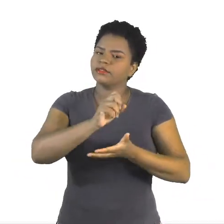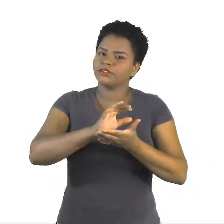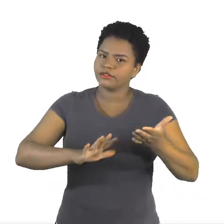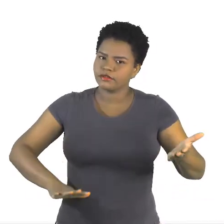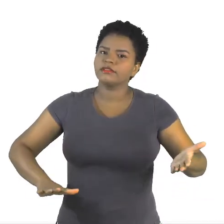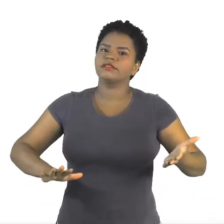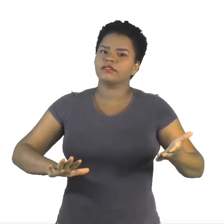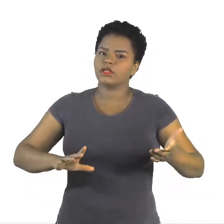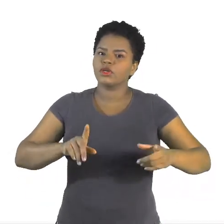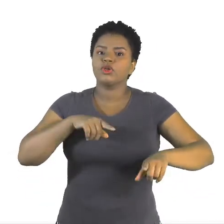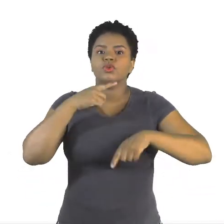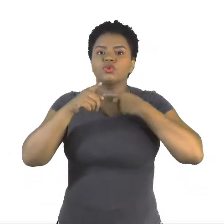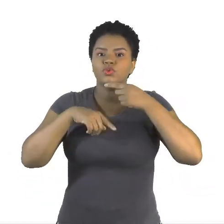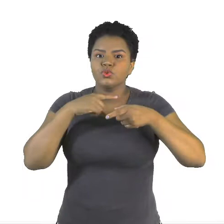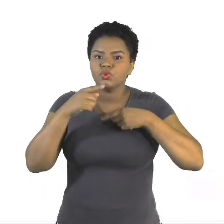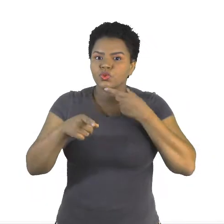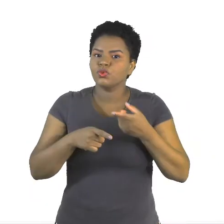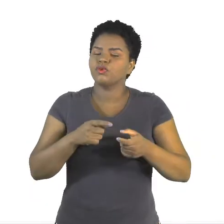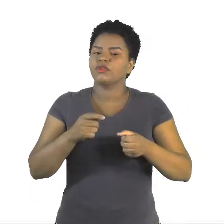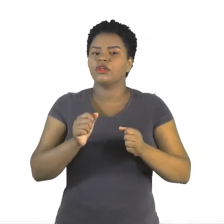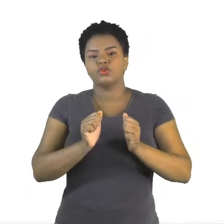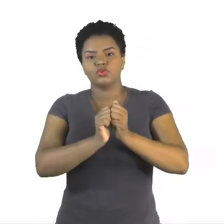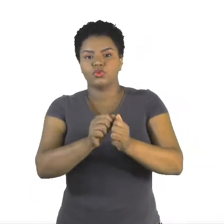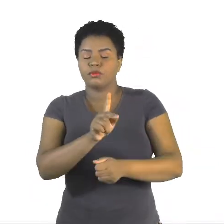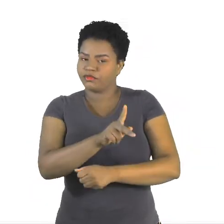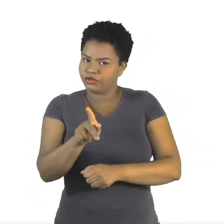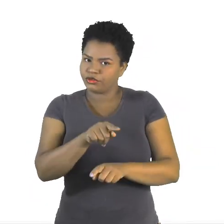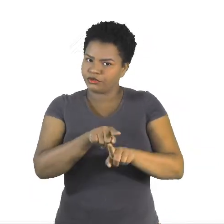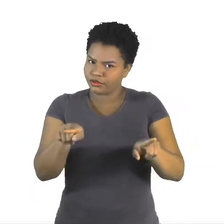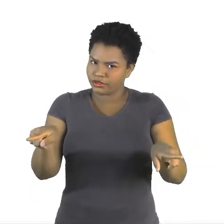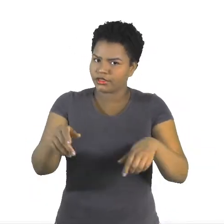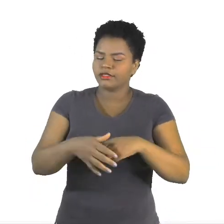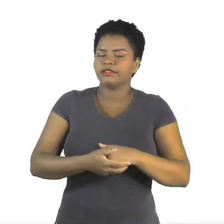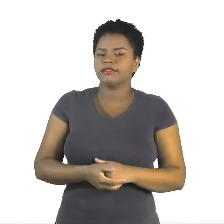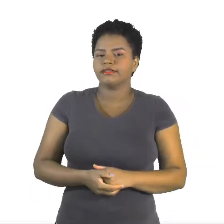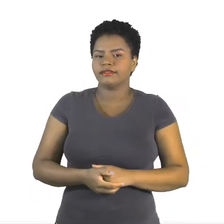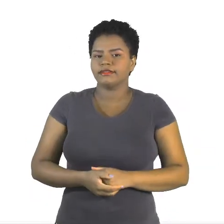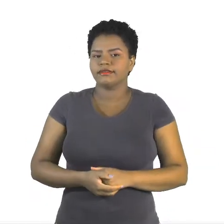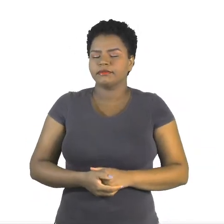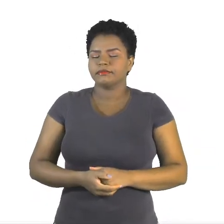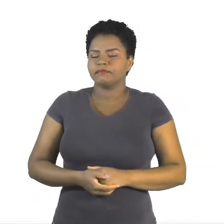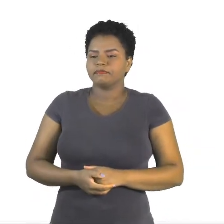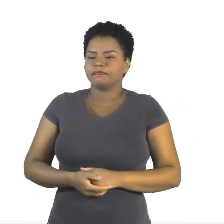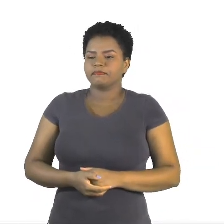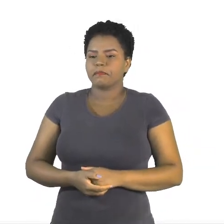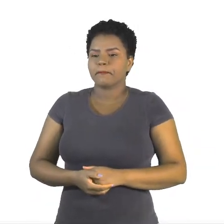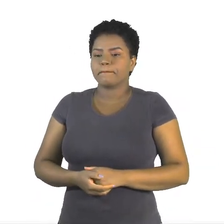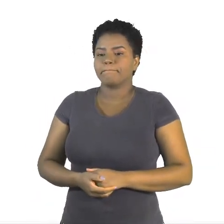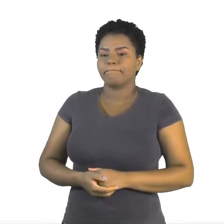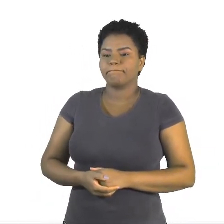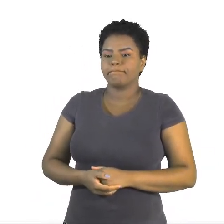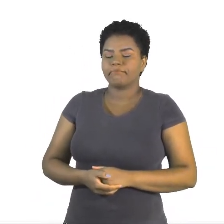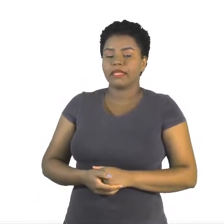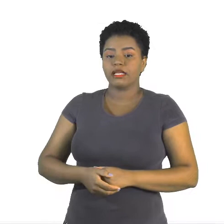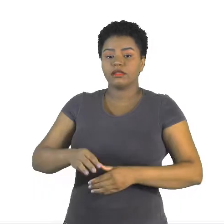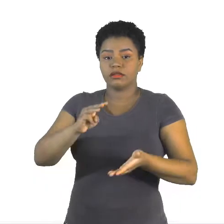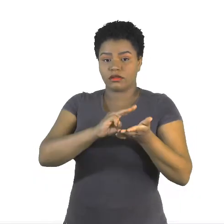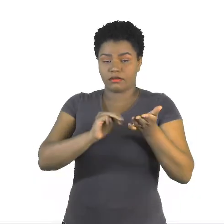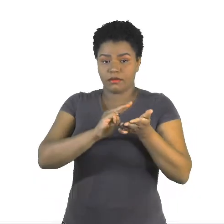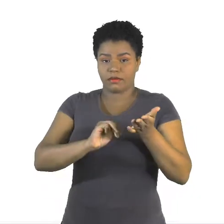e tirando suas dúvidas com o professor de vocês, tá? Na nossa tela a gente tem assim, ó, o método da adição consiste